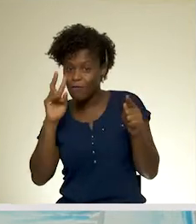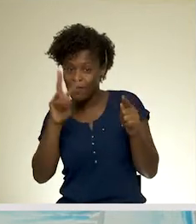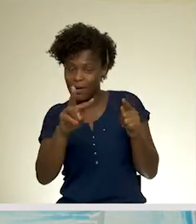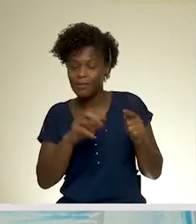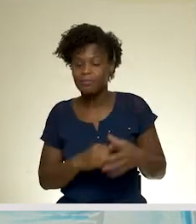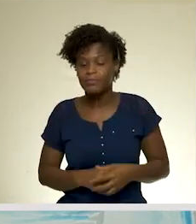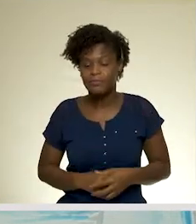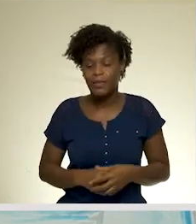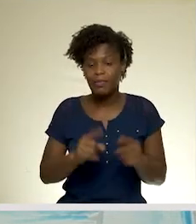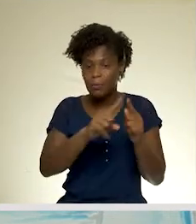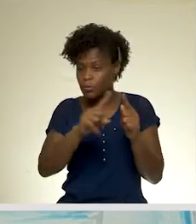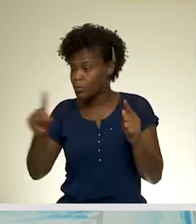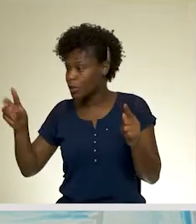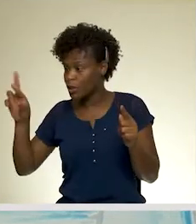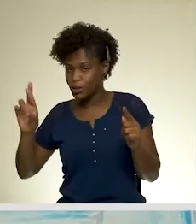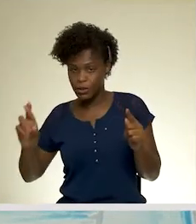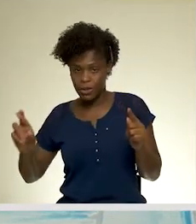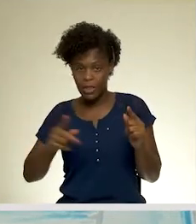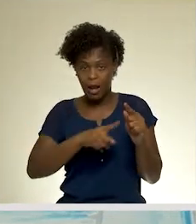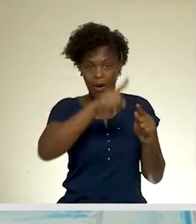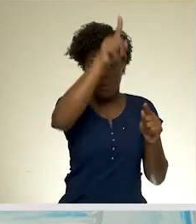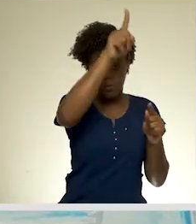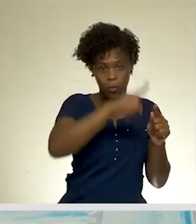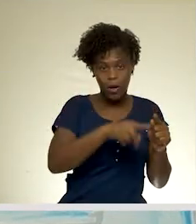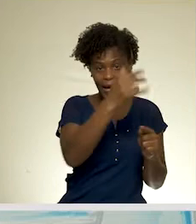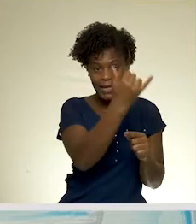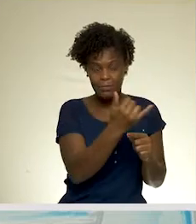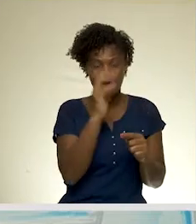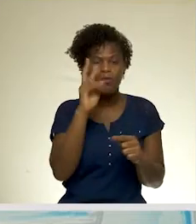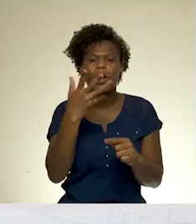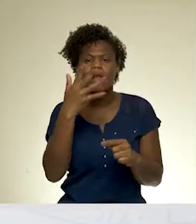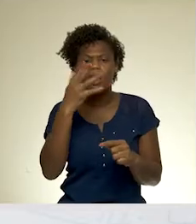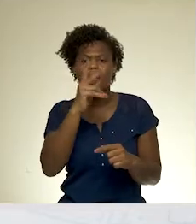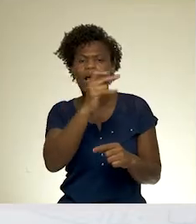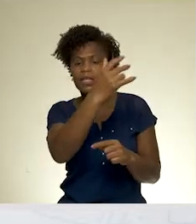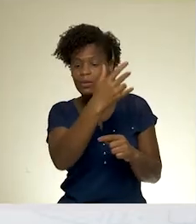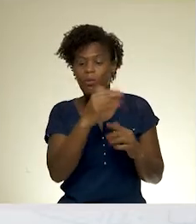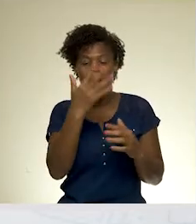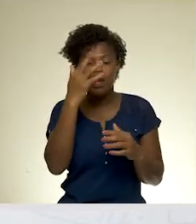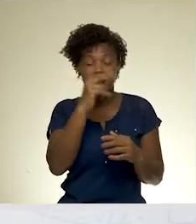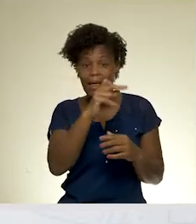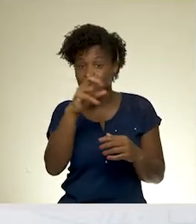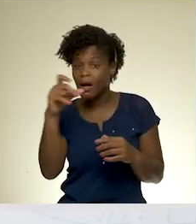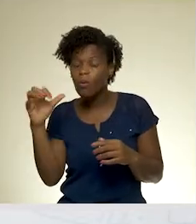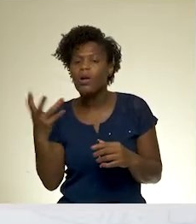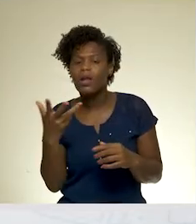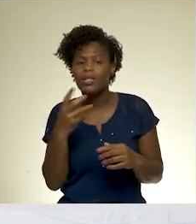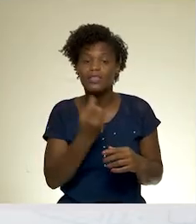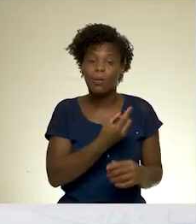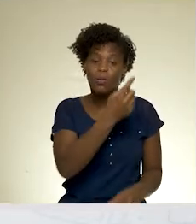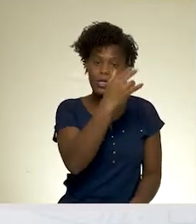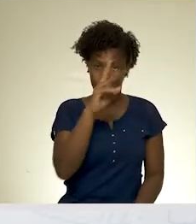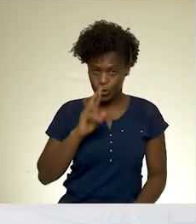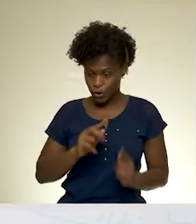aqui eixo de x, eixo de y. Quais são as variáveis? Repito, as variáveis são